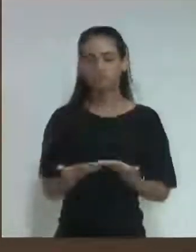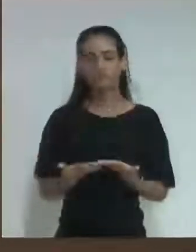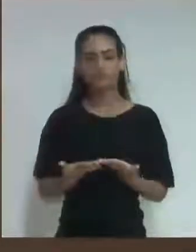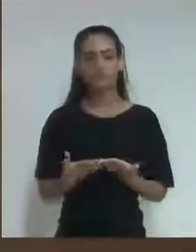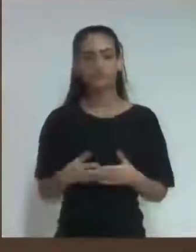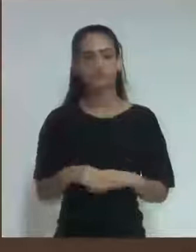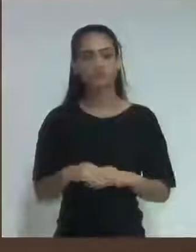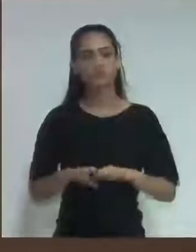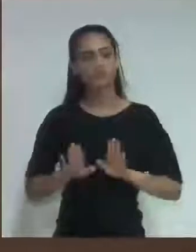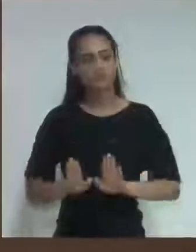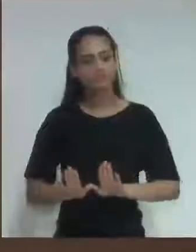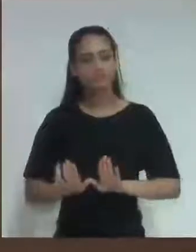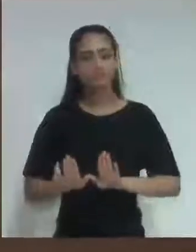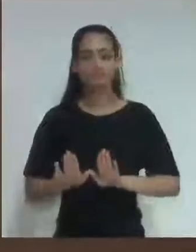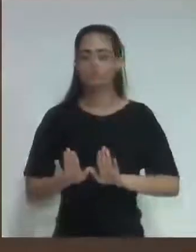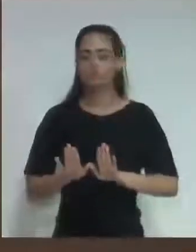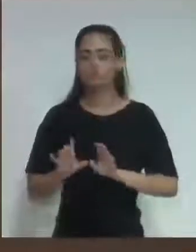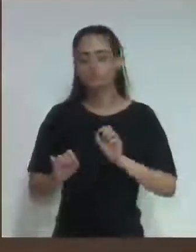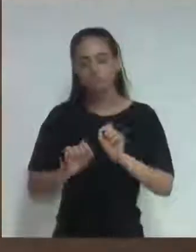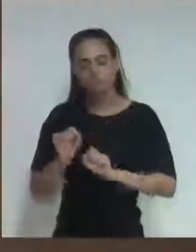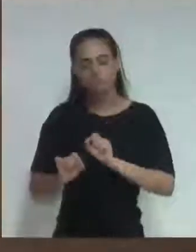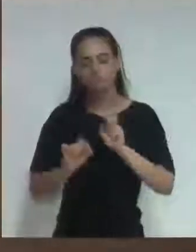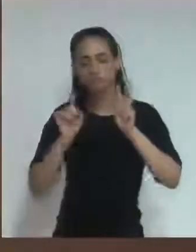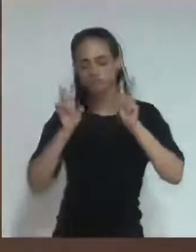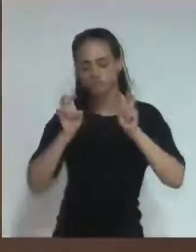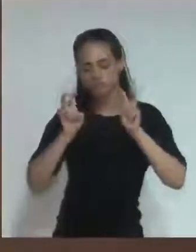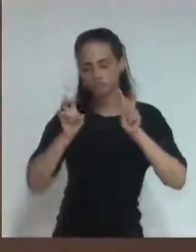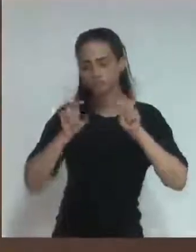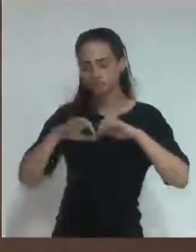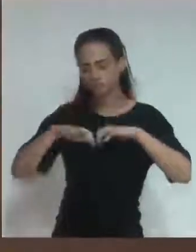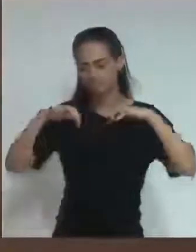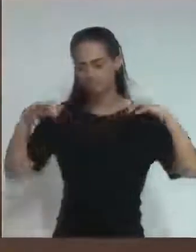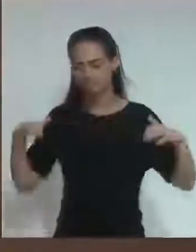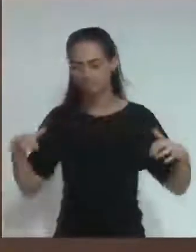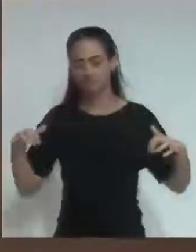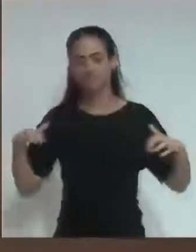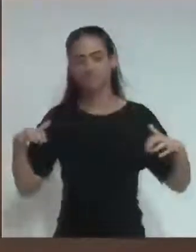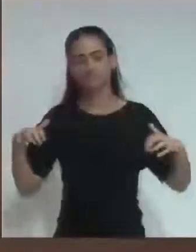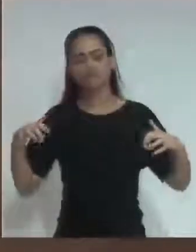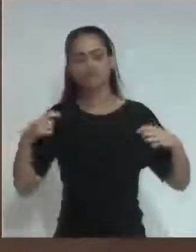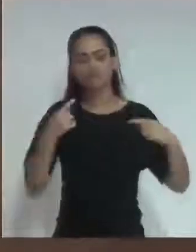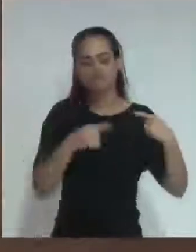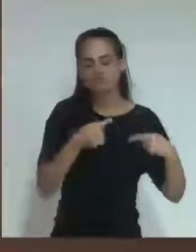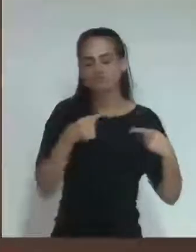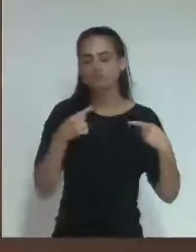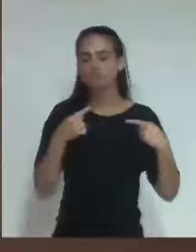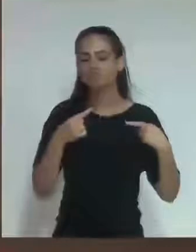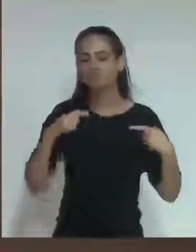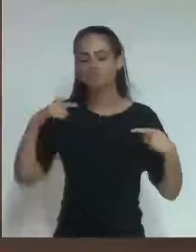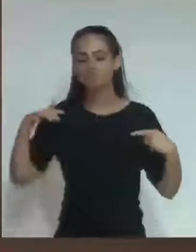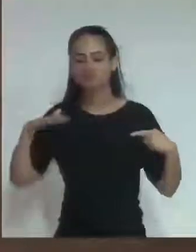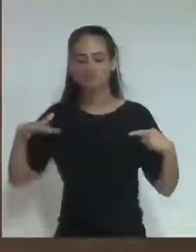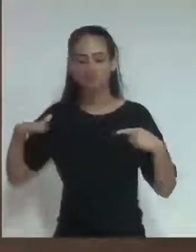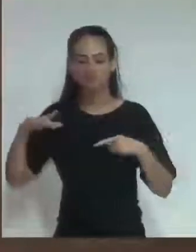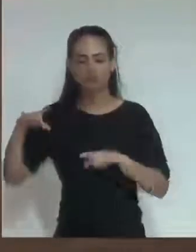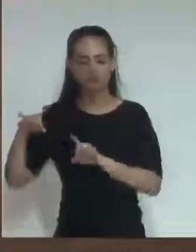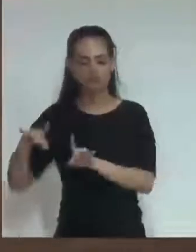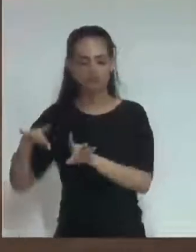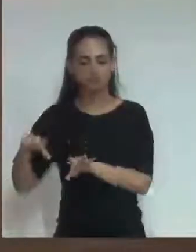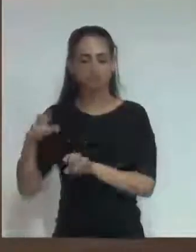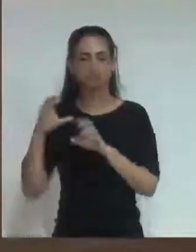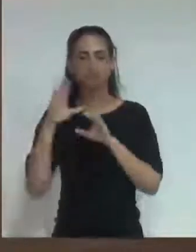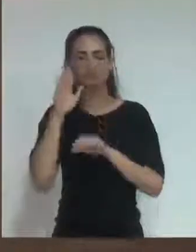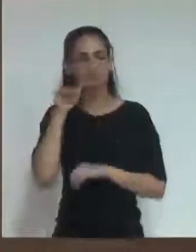Mas uma coisa que a gente tem que separar muito bem é a parte política, as nossas eventuais divergências, do trabalho técnico dos